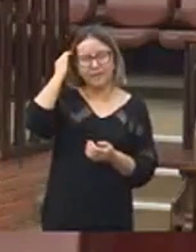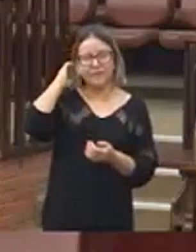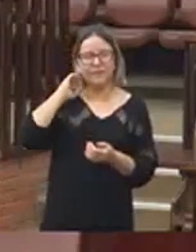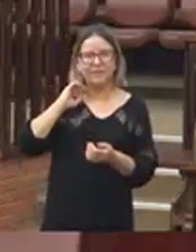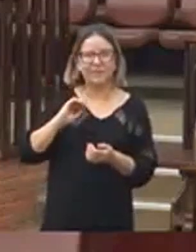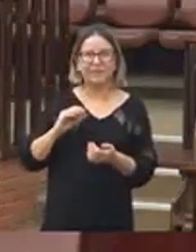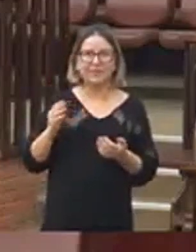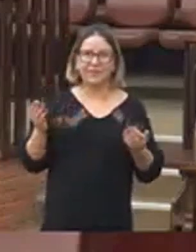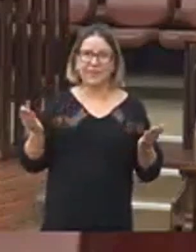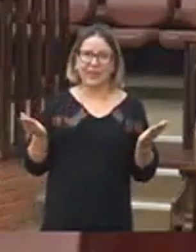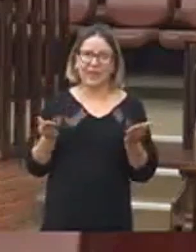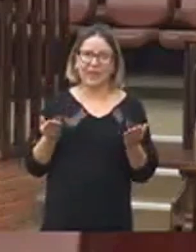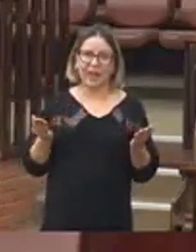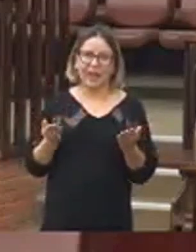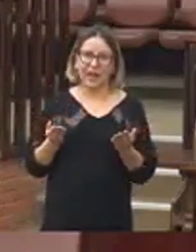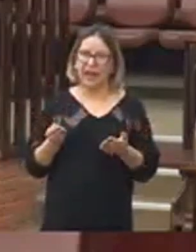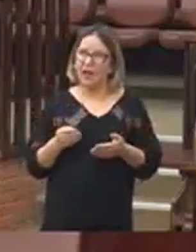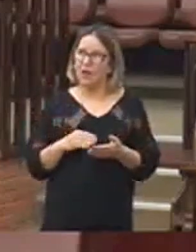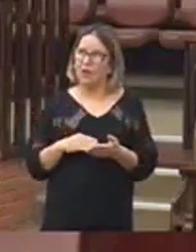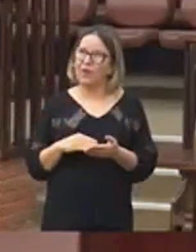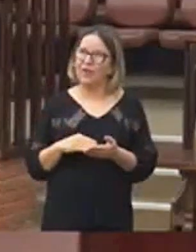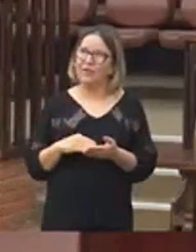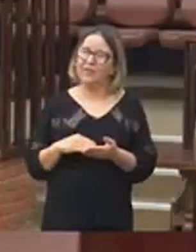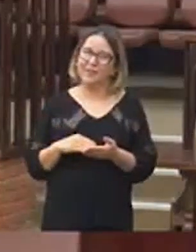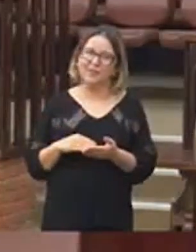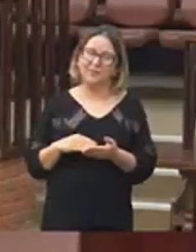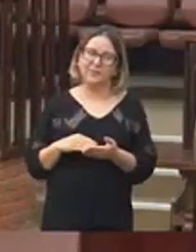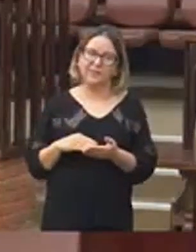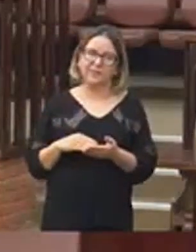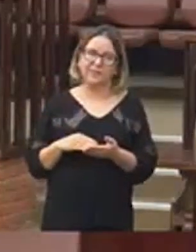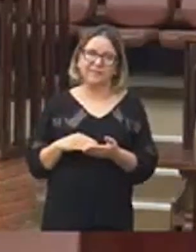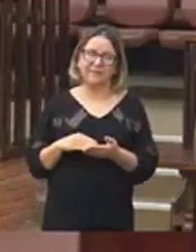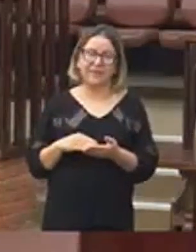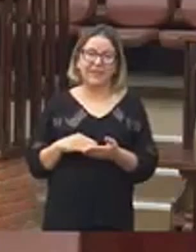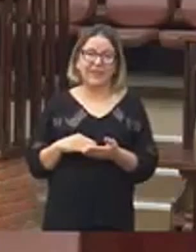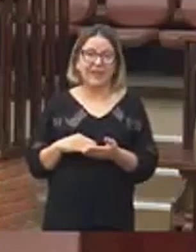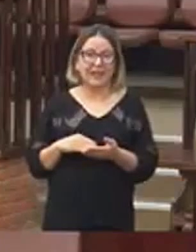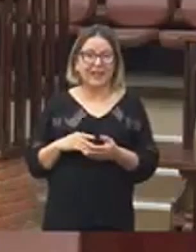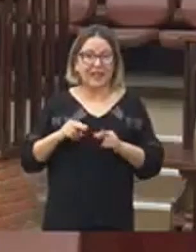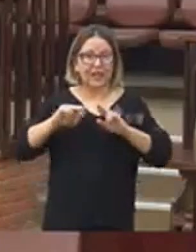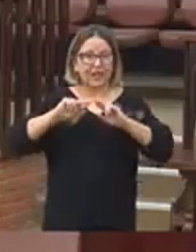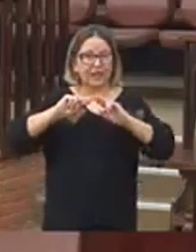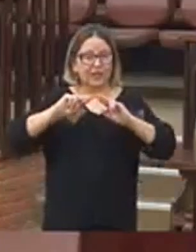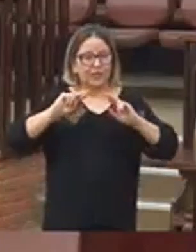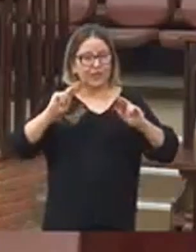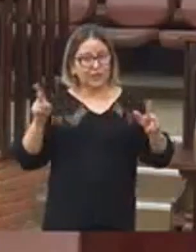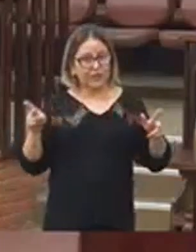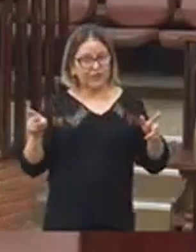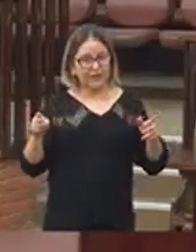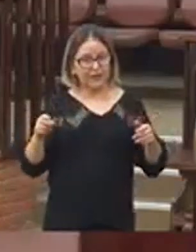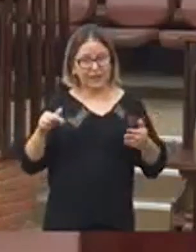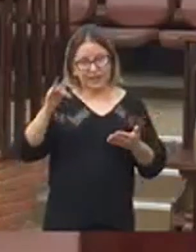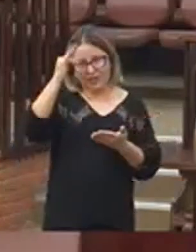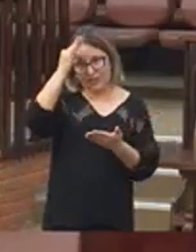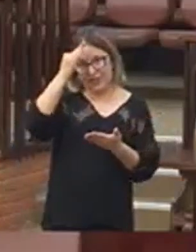quarta, quinta, sexta, sei lá qual dimensão. Uma dimensão além da